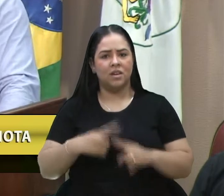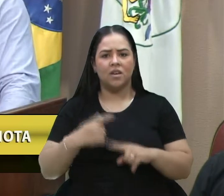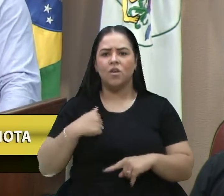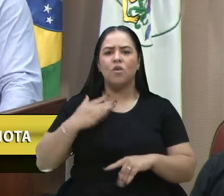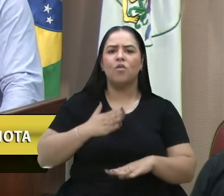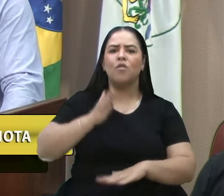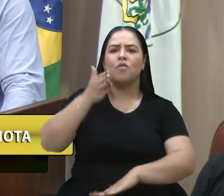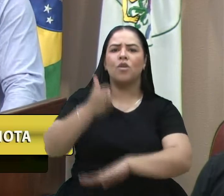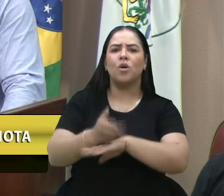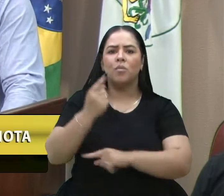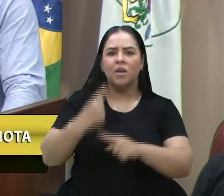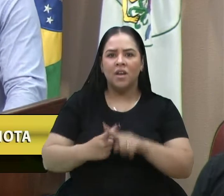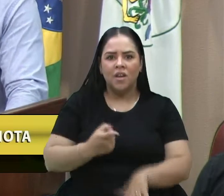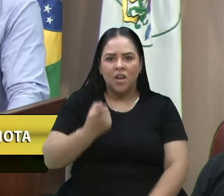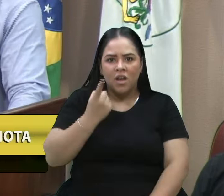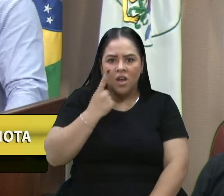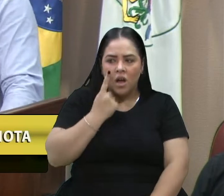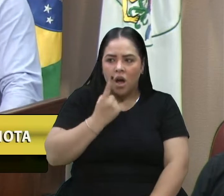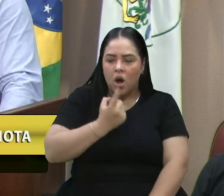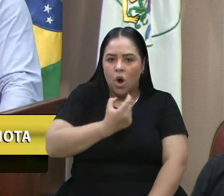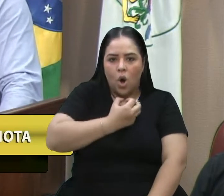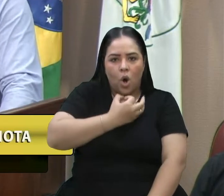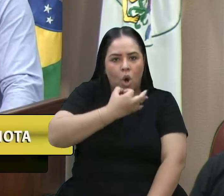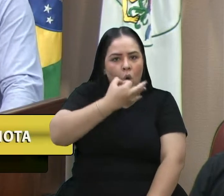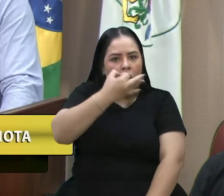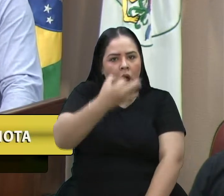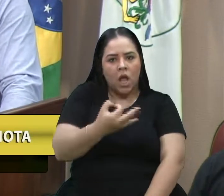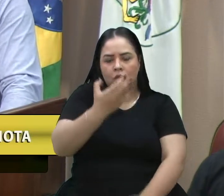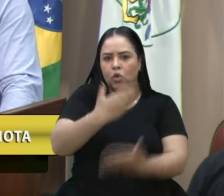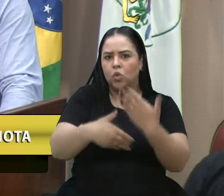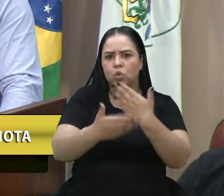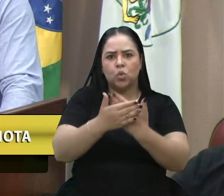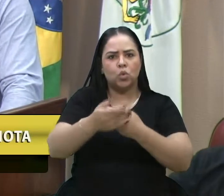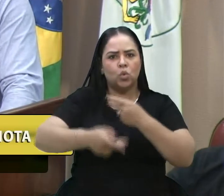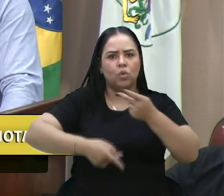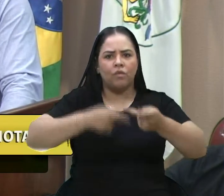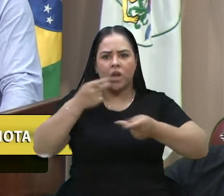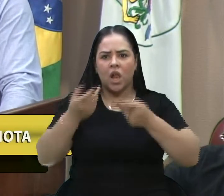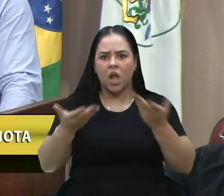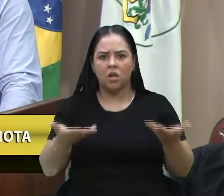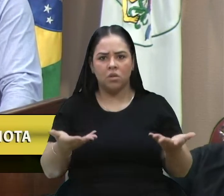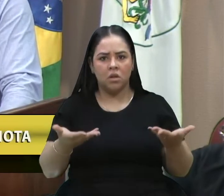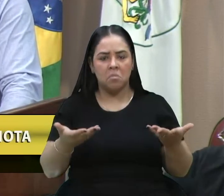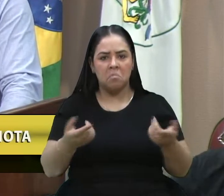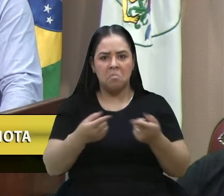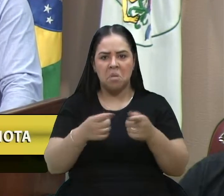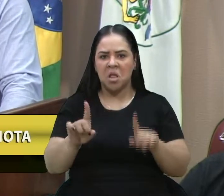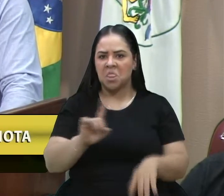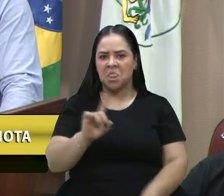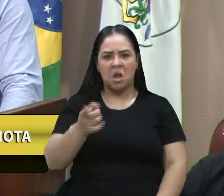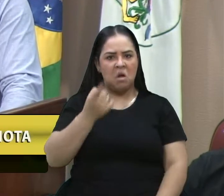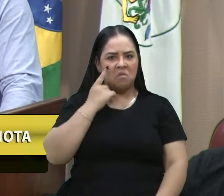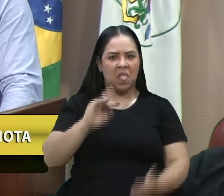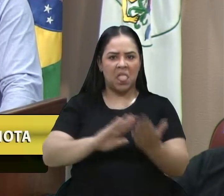todas aquelas ofensas, tudo o que foi falado, mas não vi ninguém defender o